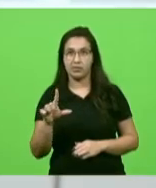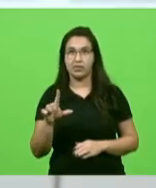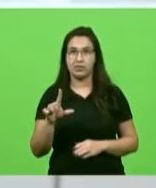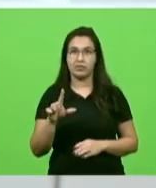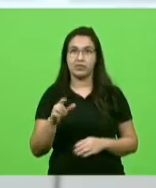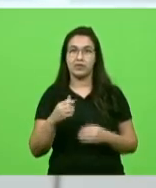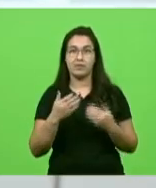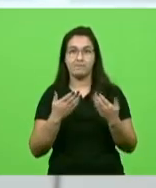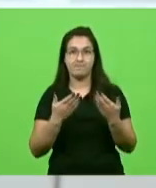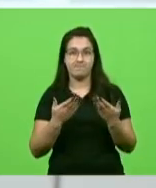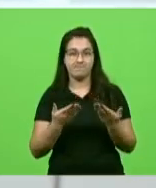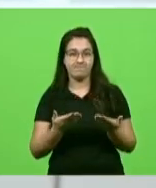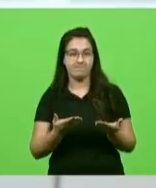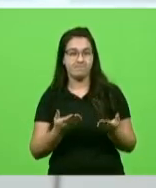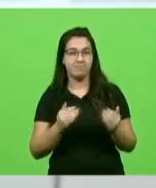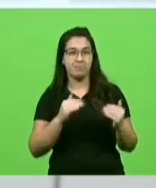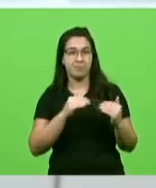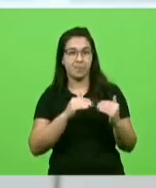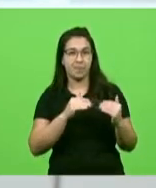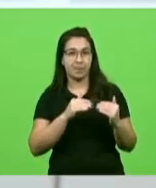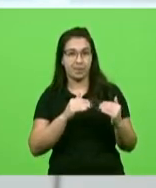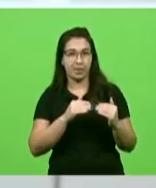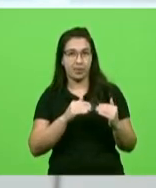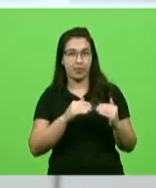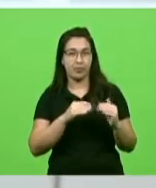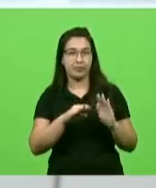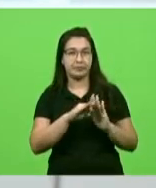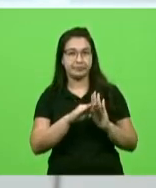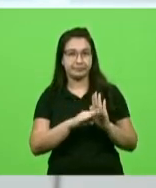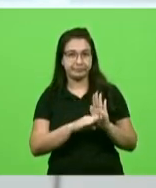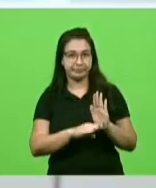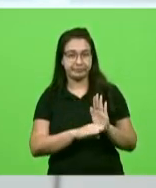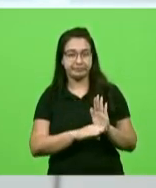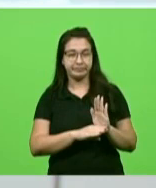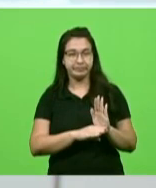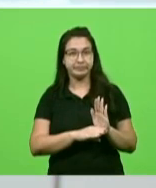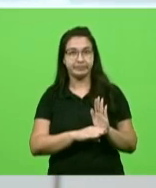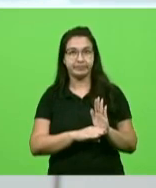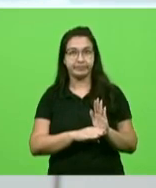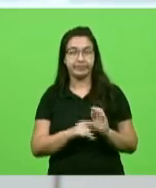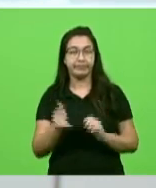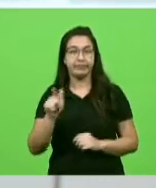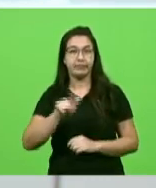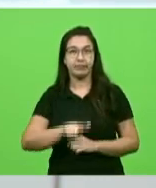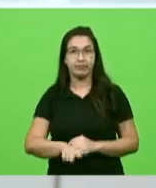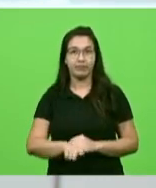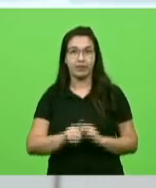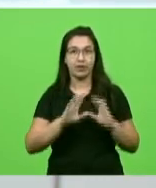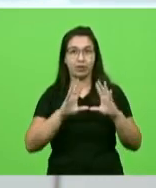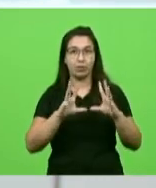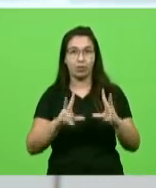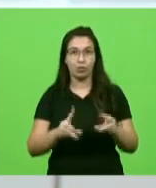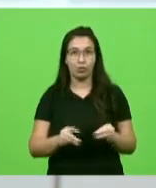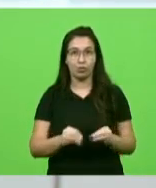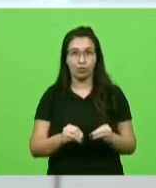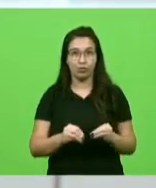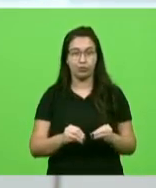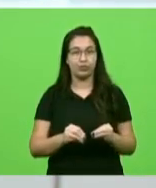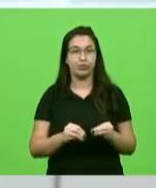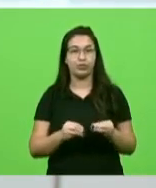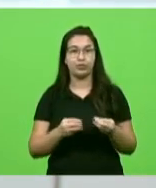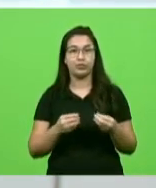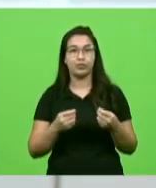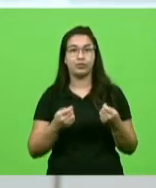do feito em conformidade com os normativos pertinentes a menos dizer também que todos são